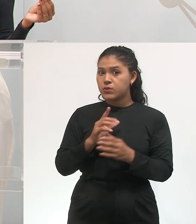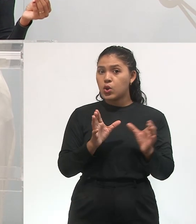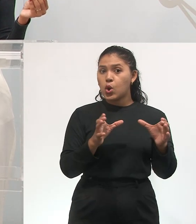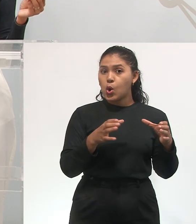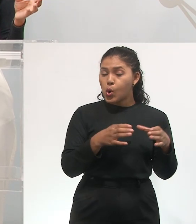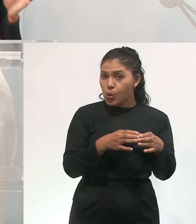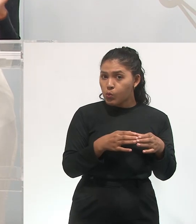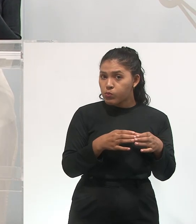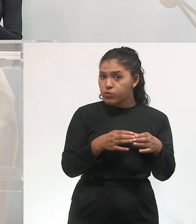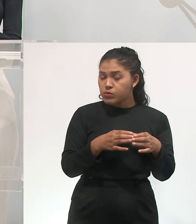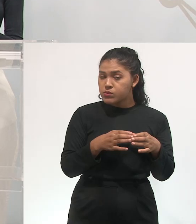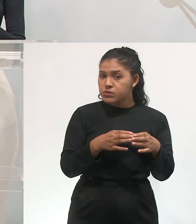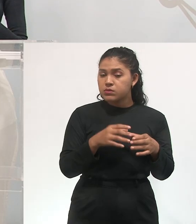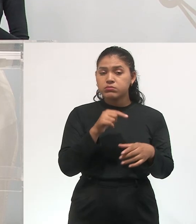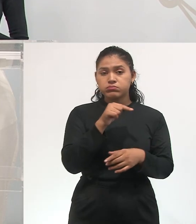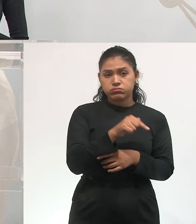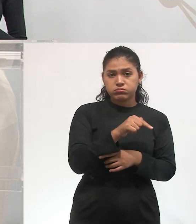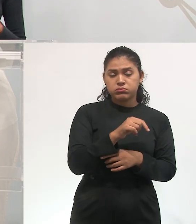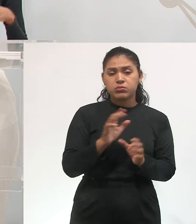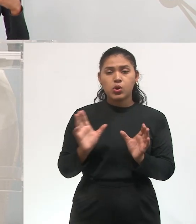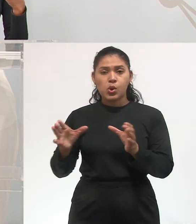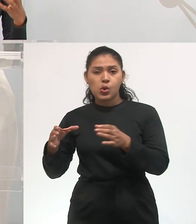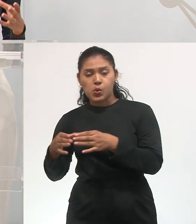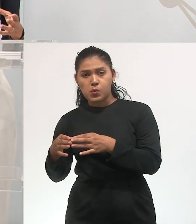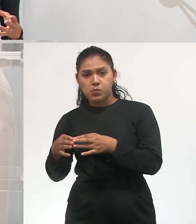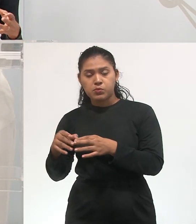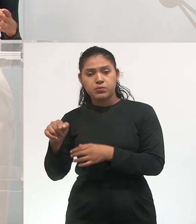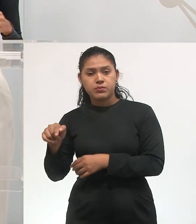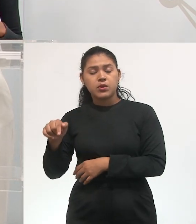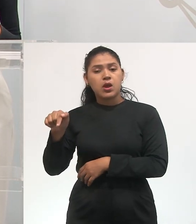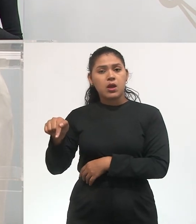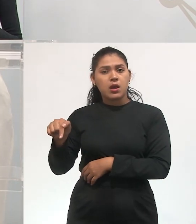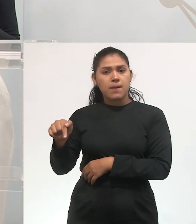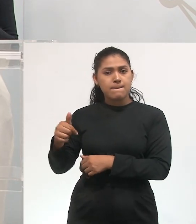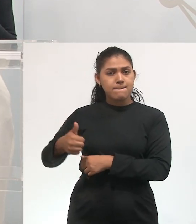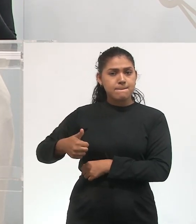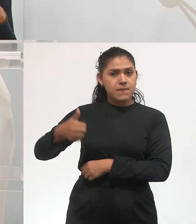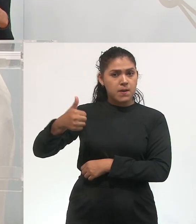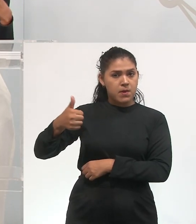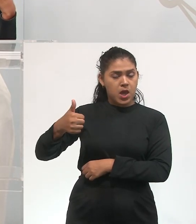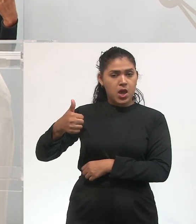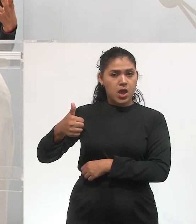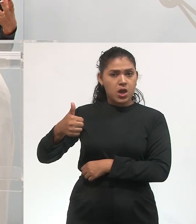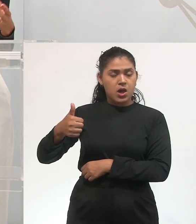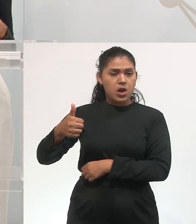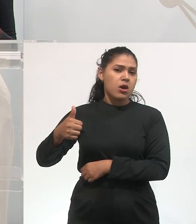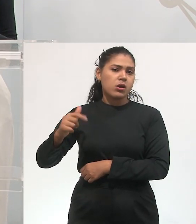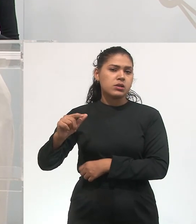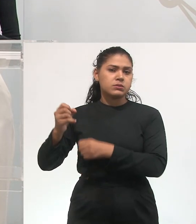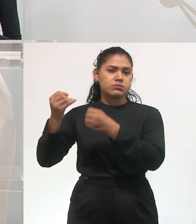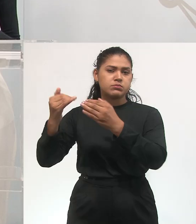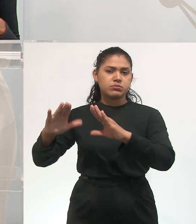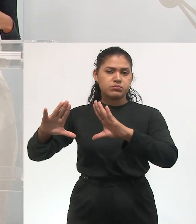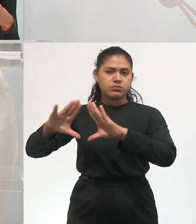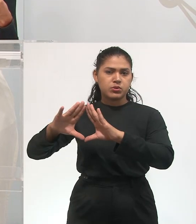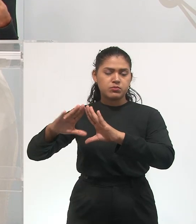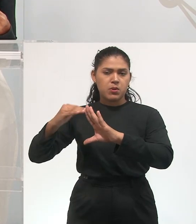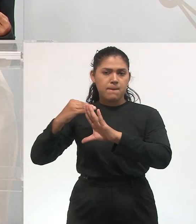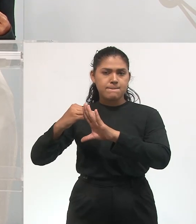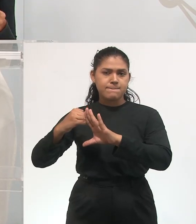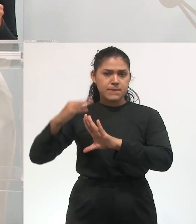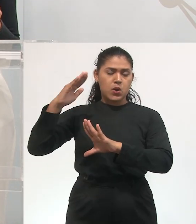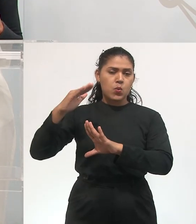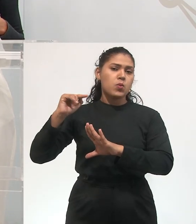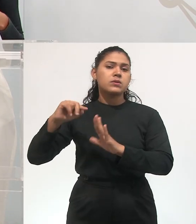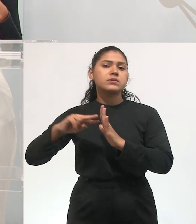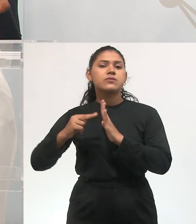burguesa, que seria a classe burguesa, né? Ou a burguesia. Aquela que era detentora dos meios de